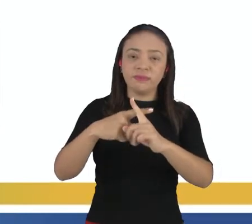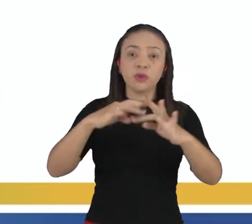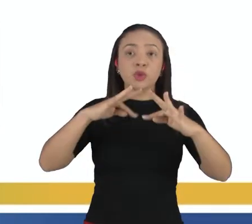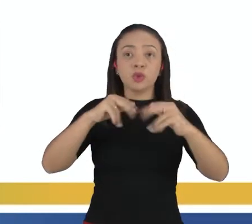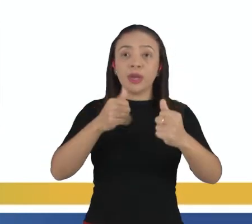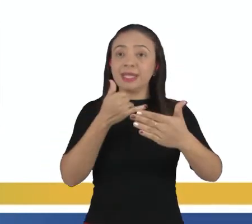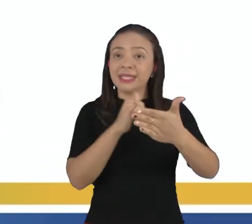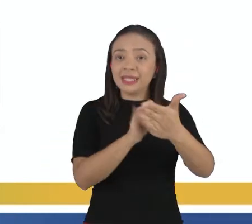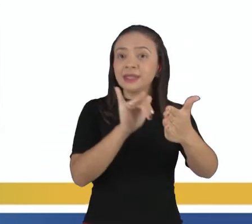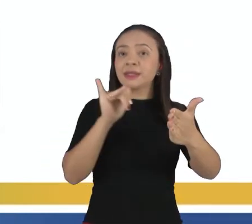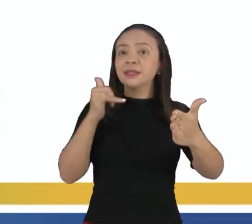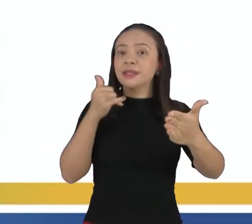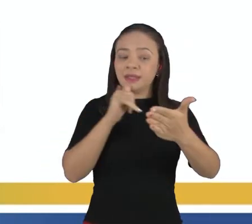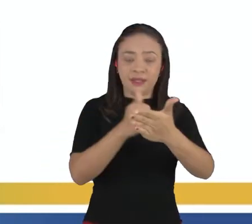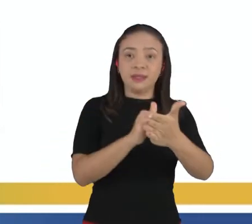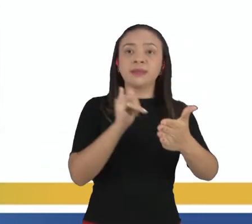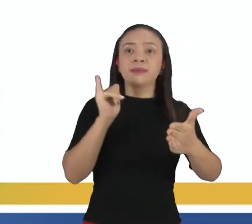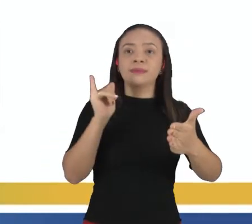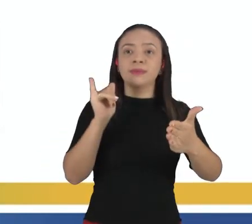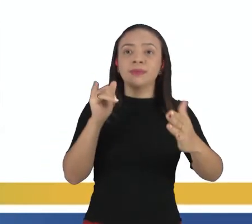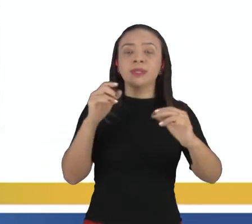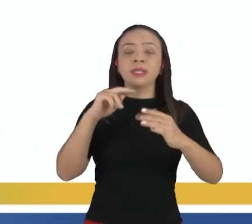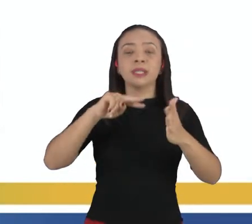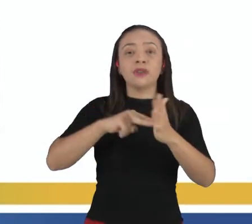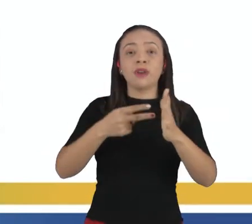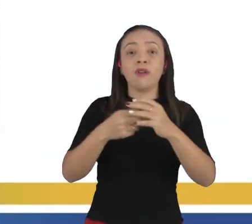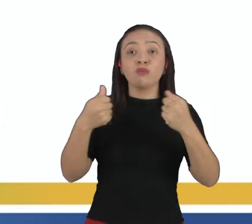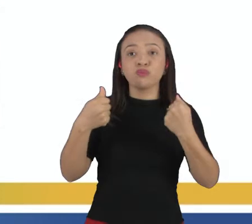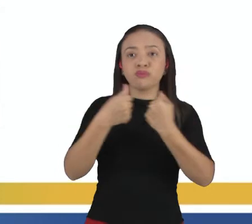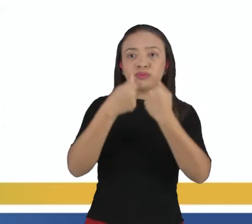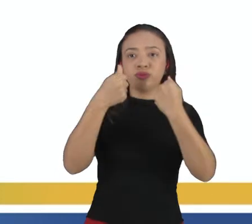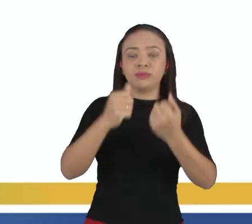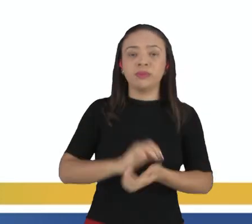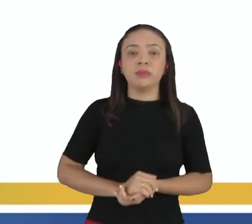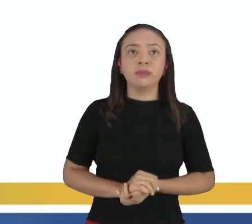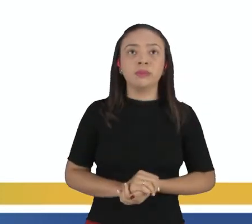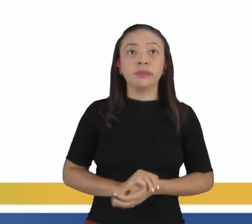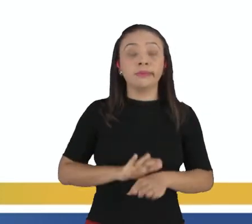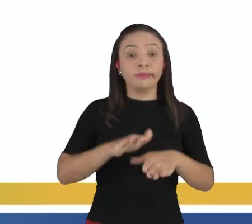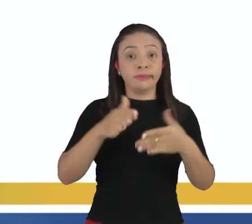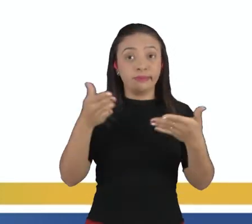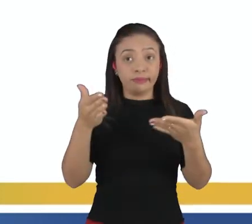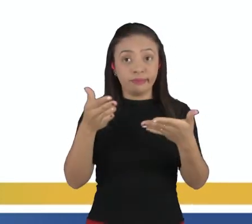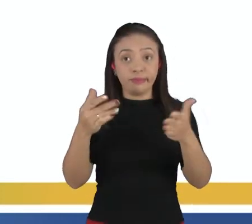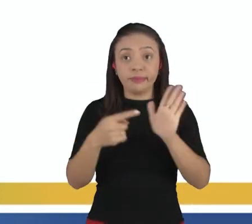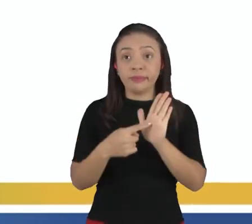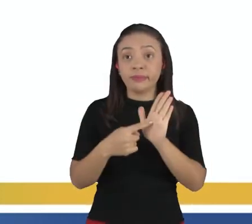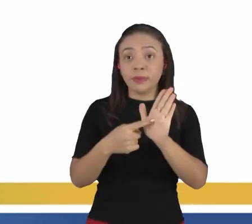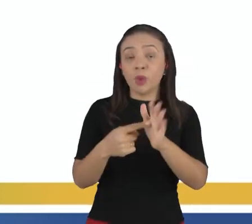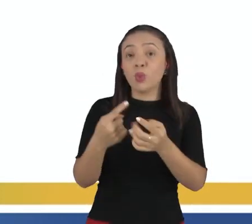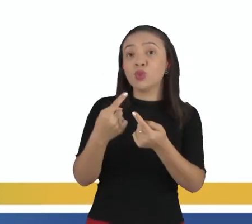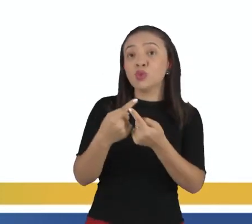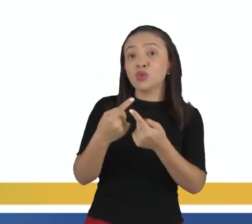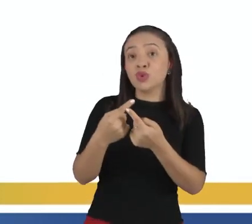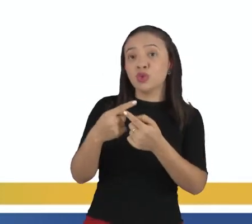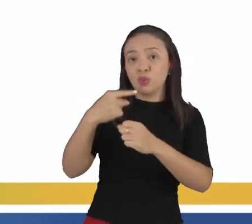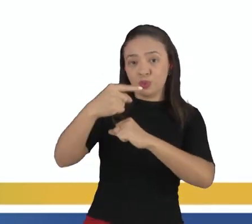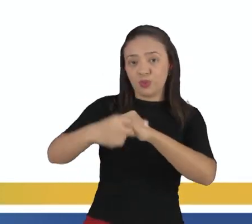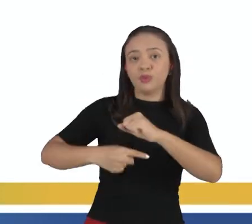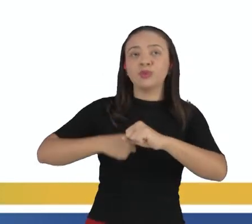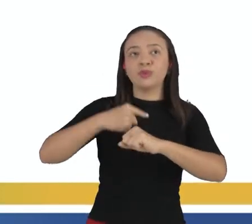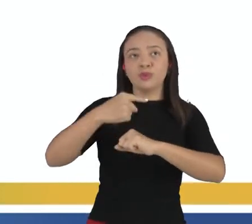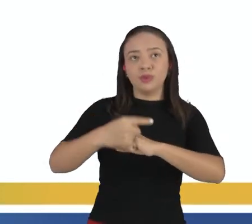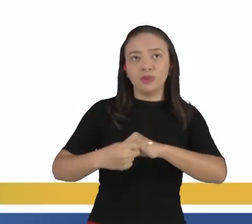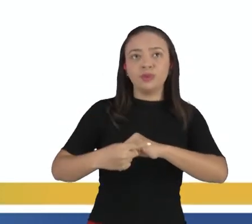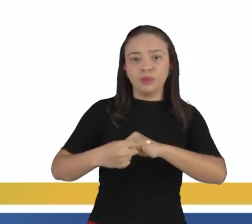refletidas bateriam de frente com a região. Então, nesse momento, ele vem com seu modelo atômico.